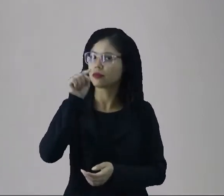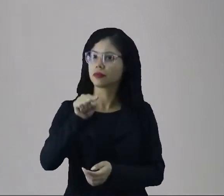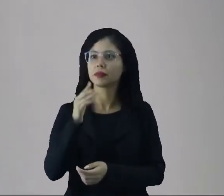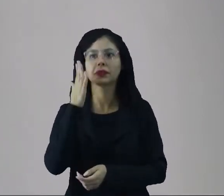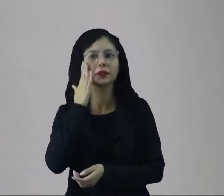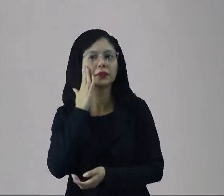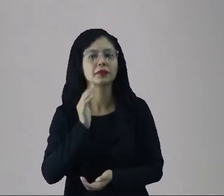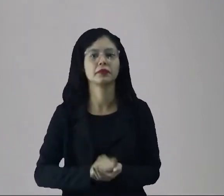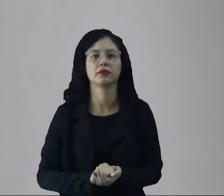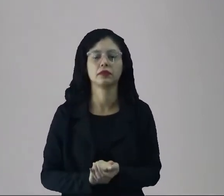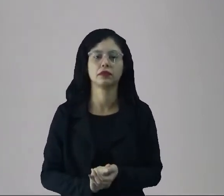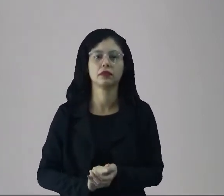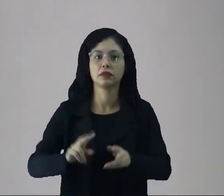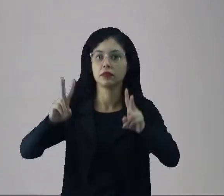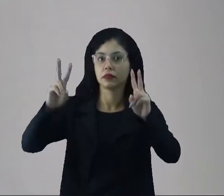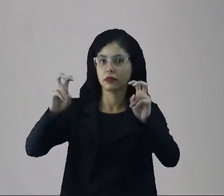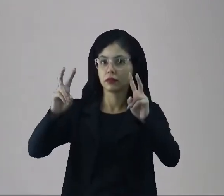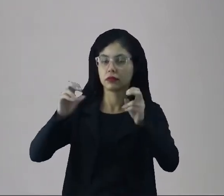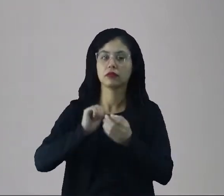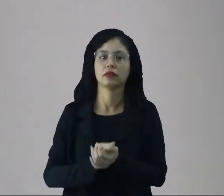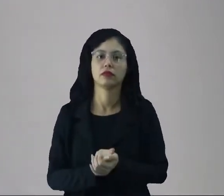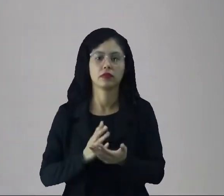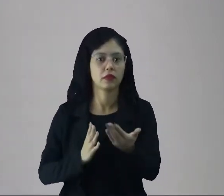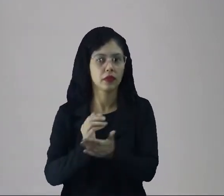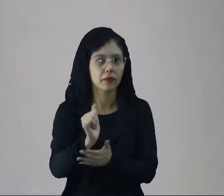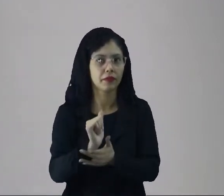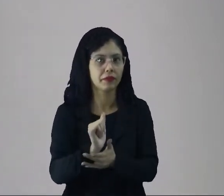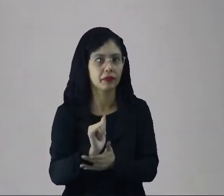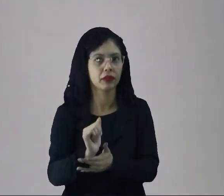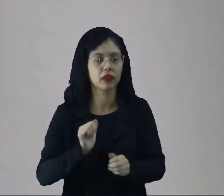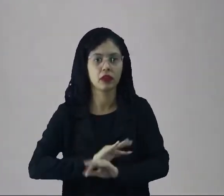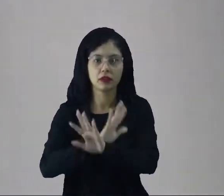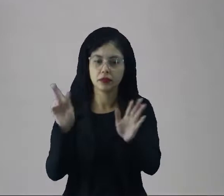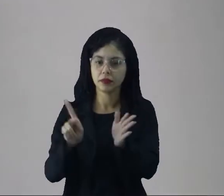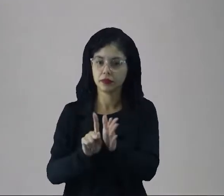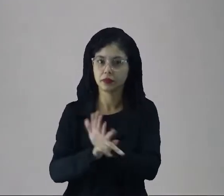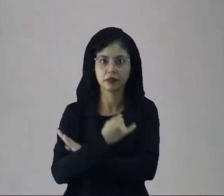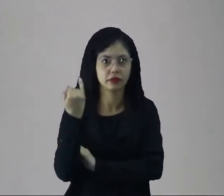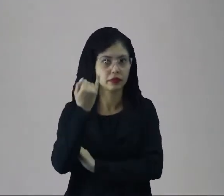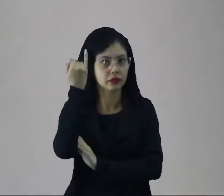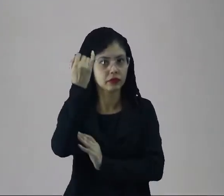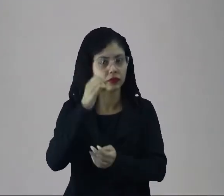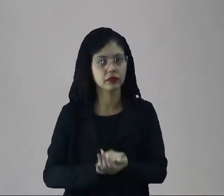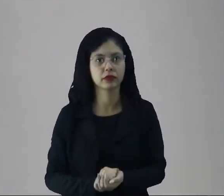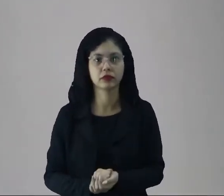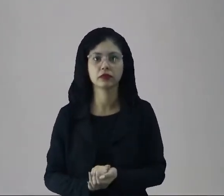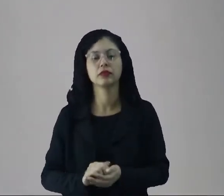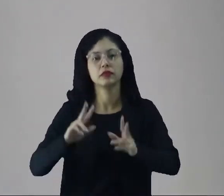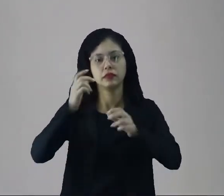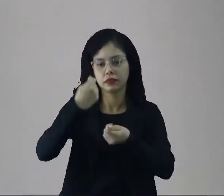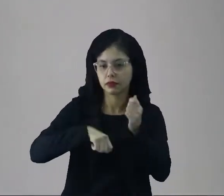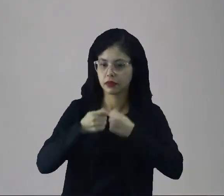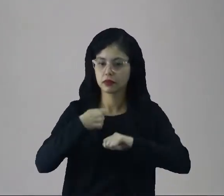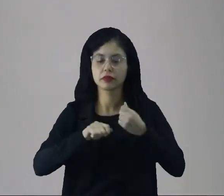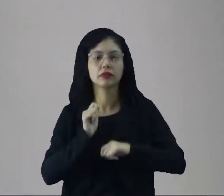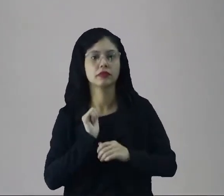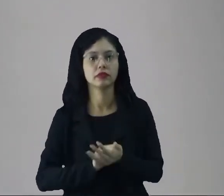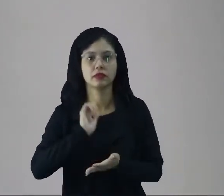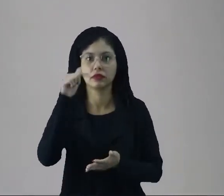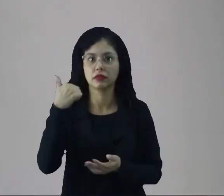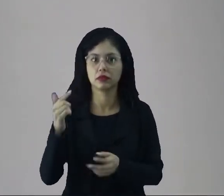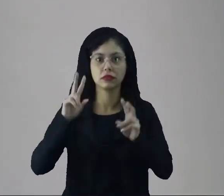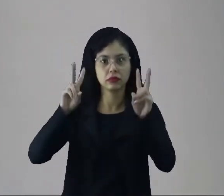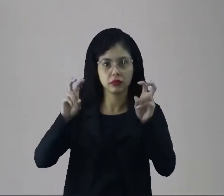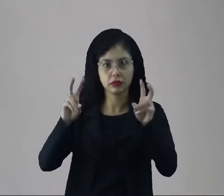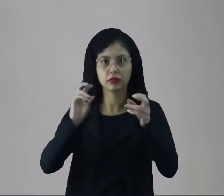você entender. São temas que são abordados de maneira específica. Um mapa sobre economia, sobre